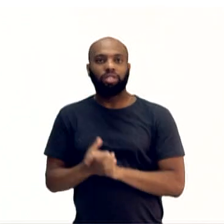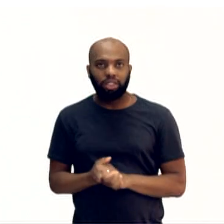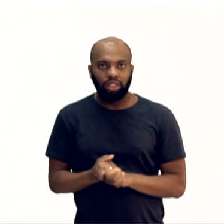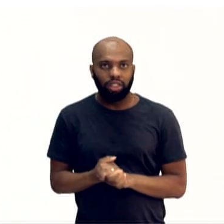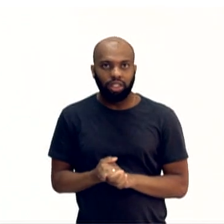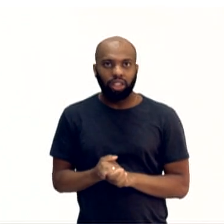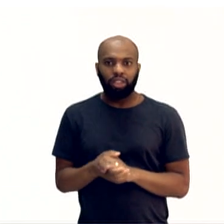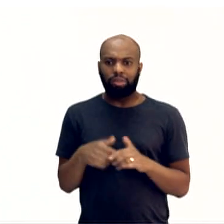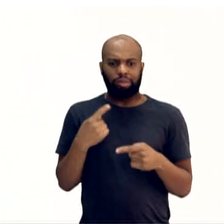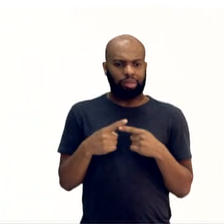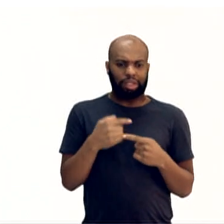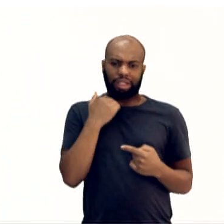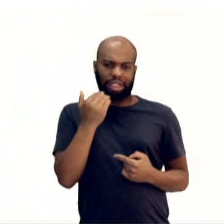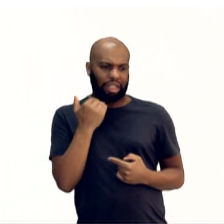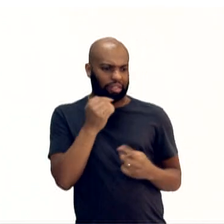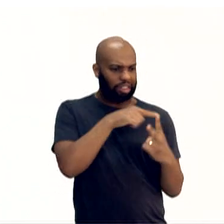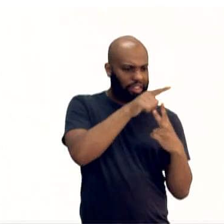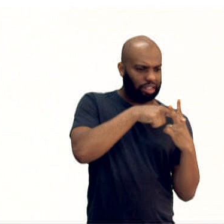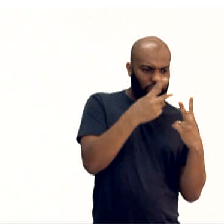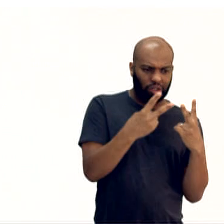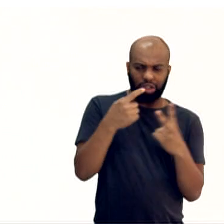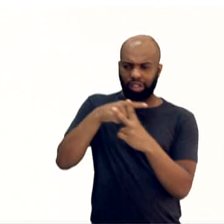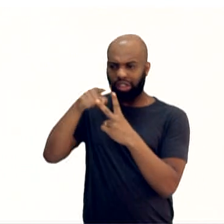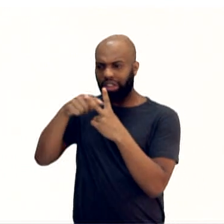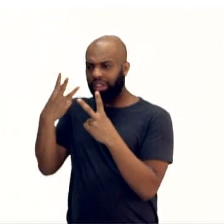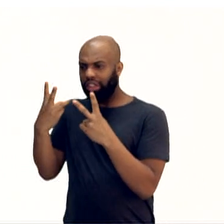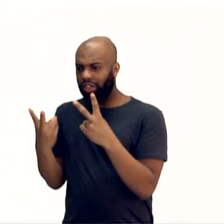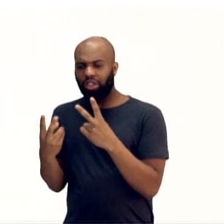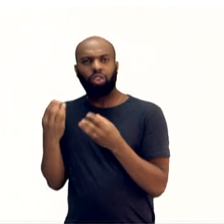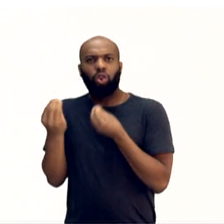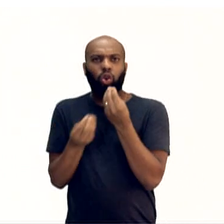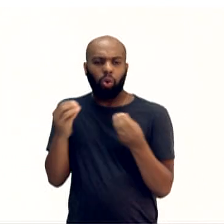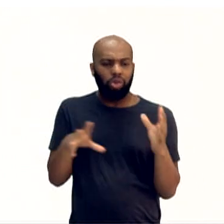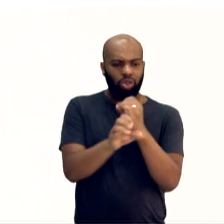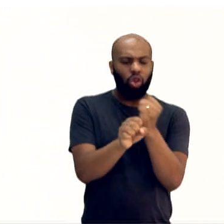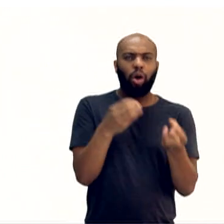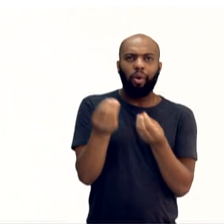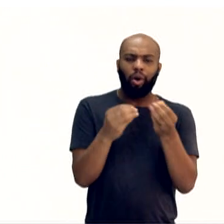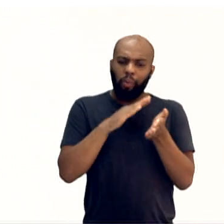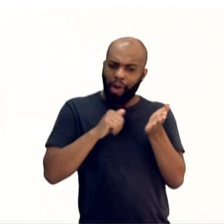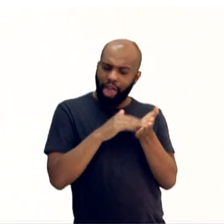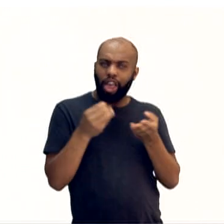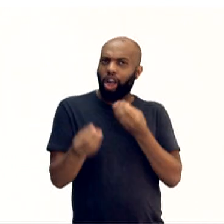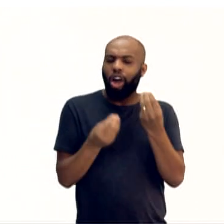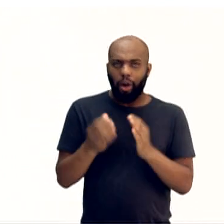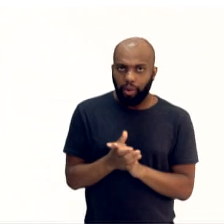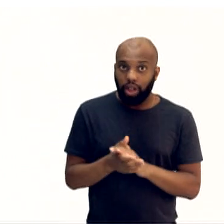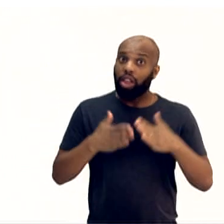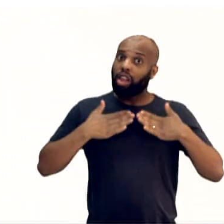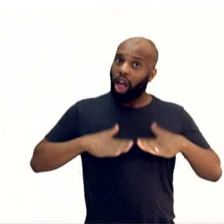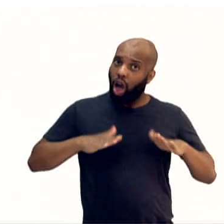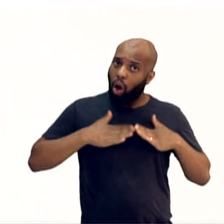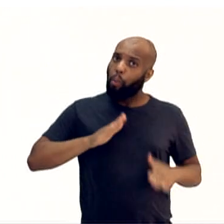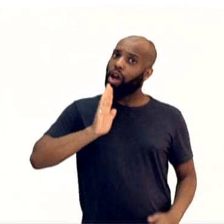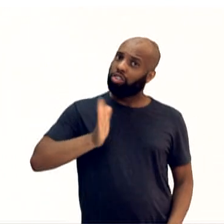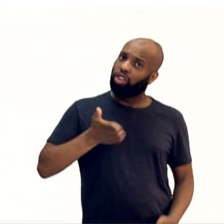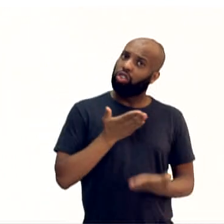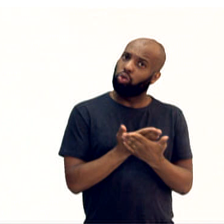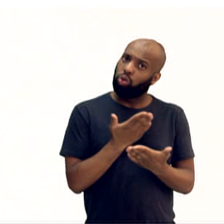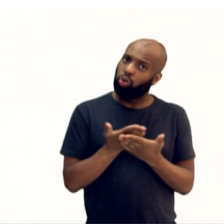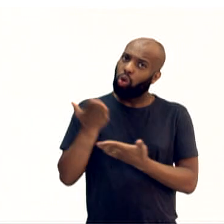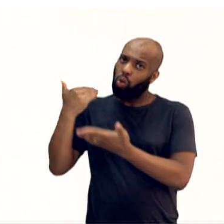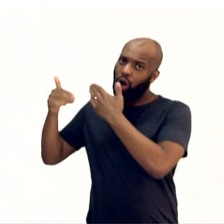32. Nada a ver uma coisa com a outra. Como que eu vou somar? Como que eu vou subtrair? Calma, você já estudou isso nas